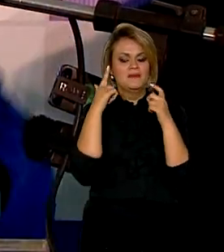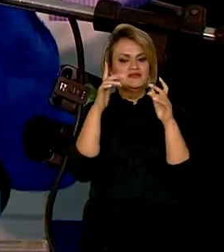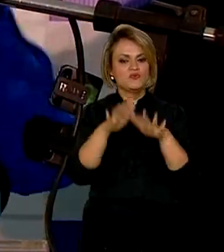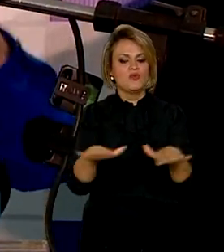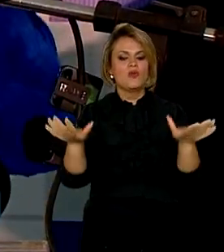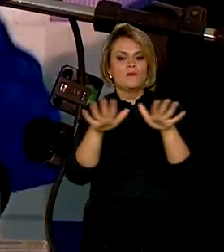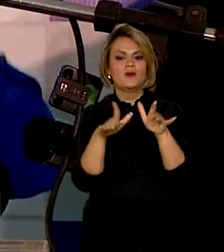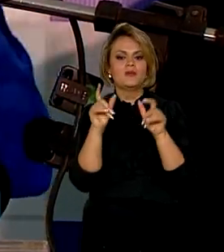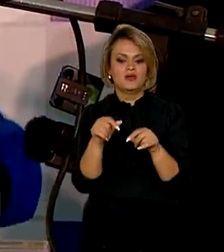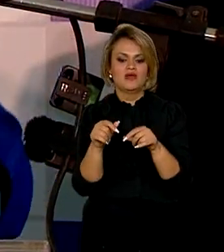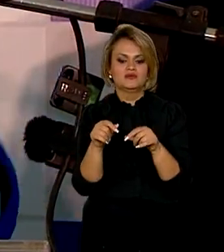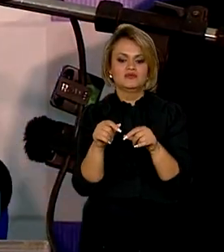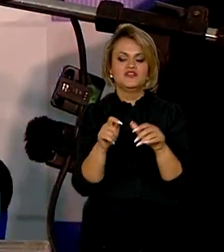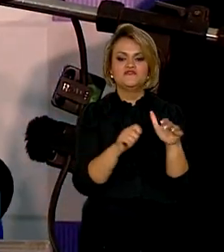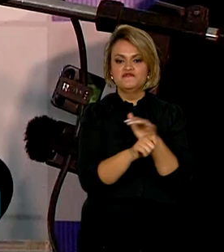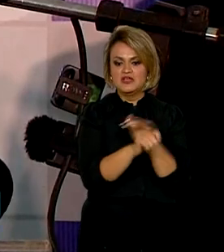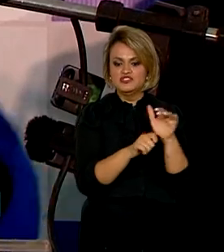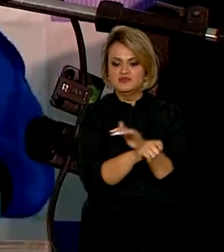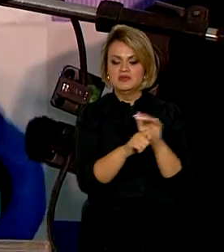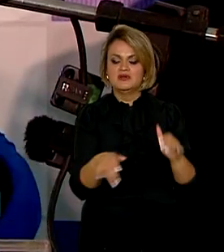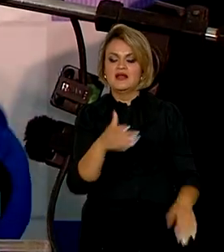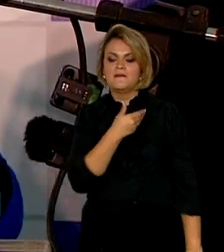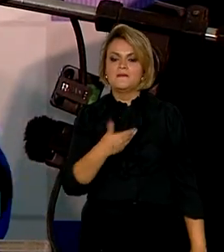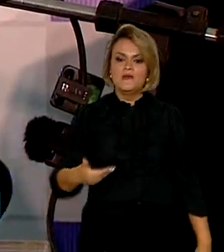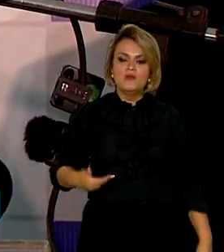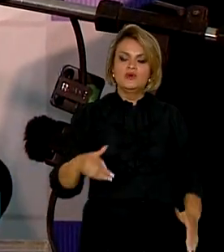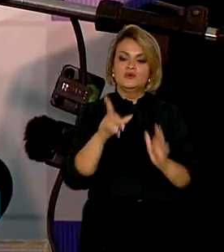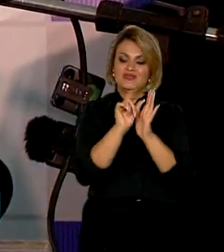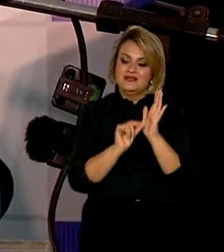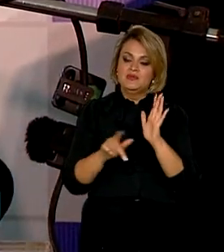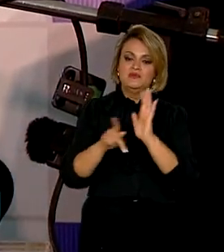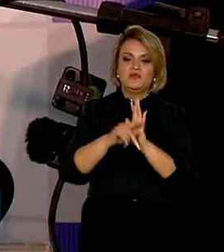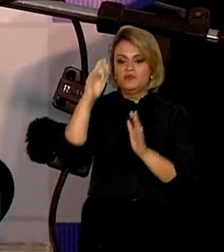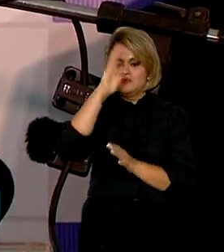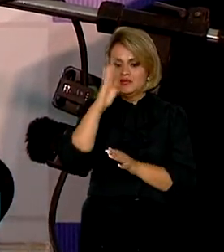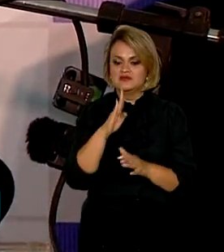global, vão ser os investimentos públicos do orçamento